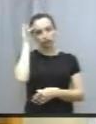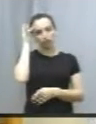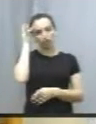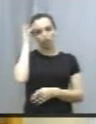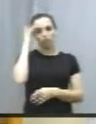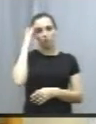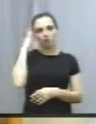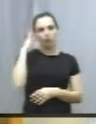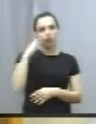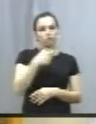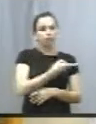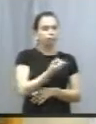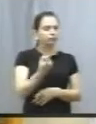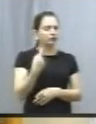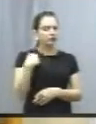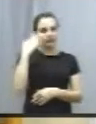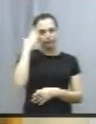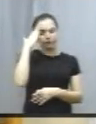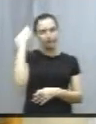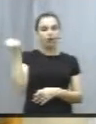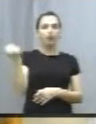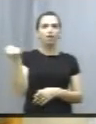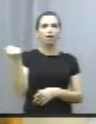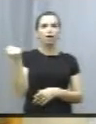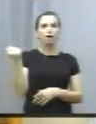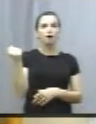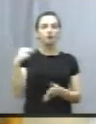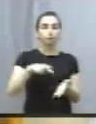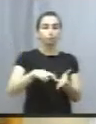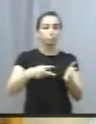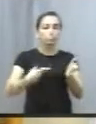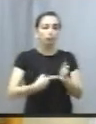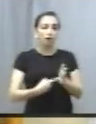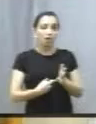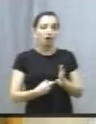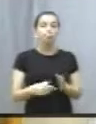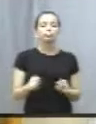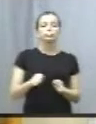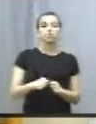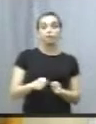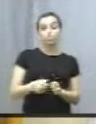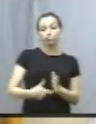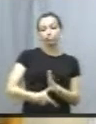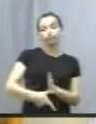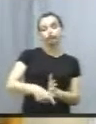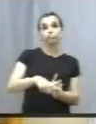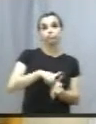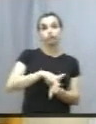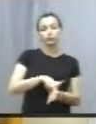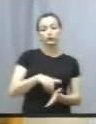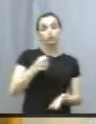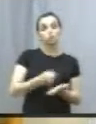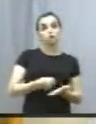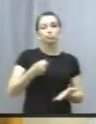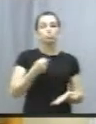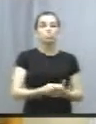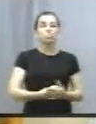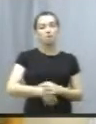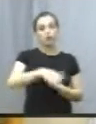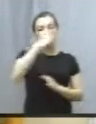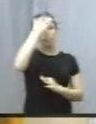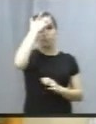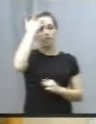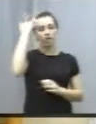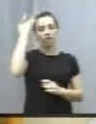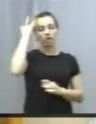Tá? Por atuação de determinados sindicatos que, antes de defender aquelas pessoas